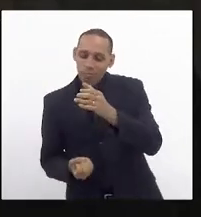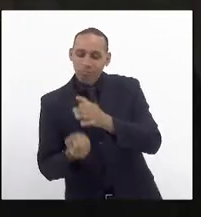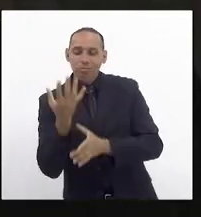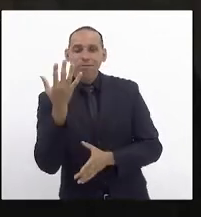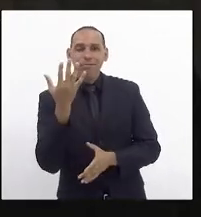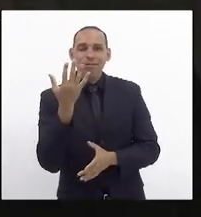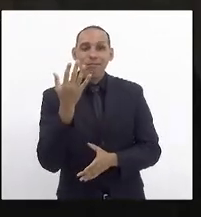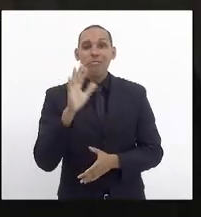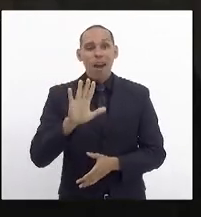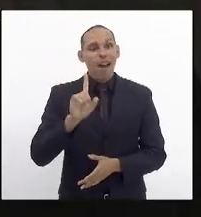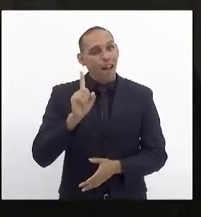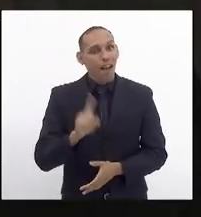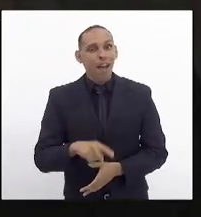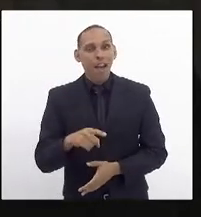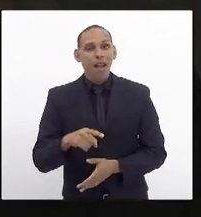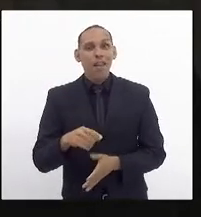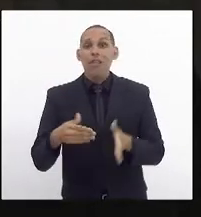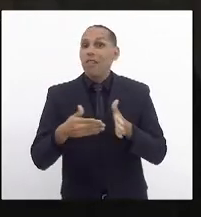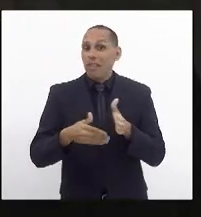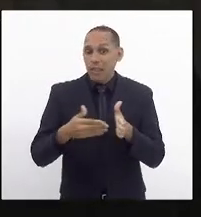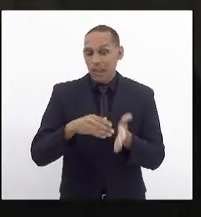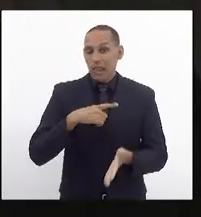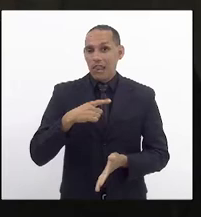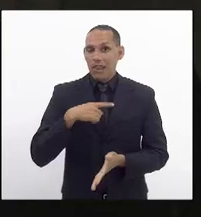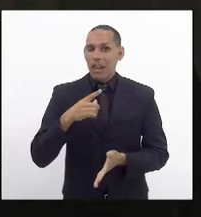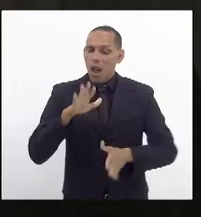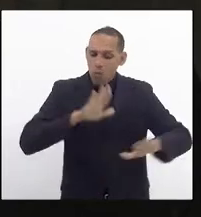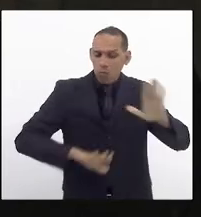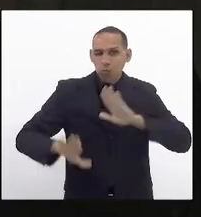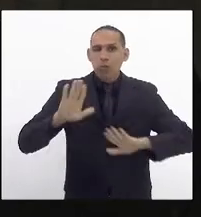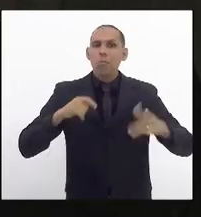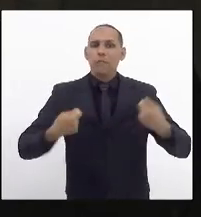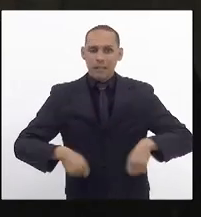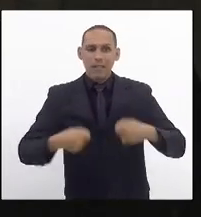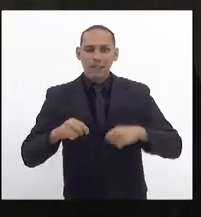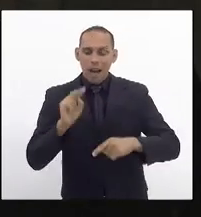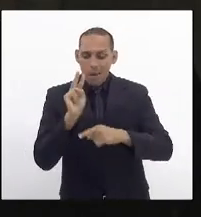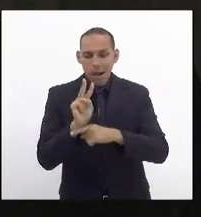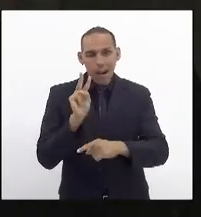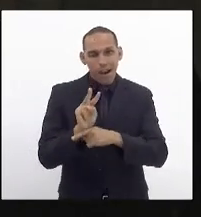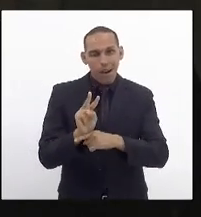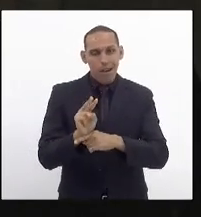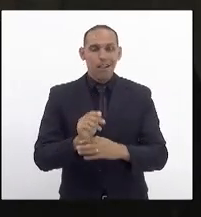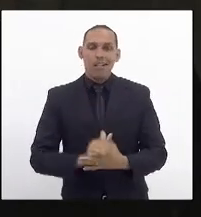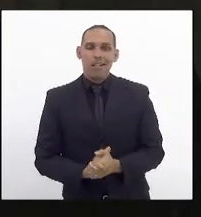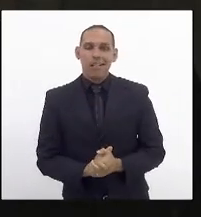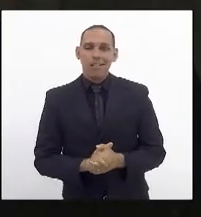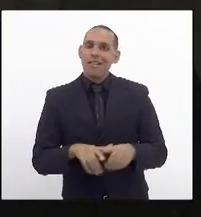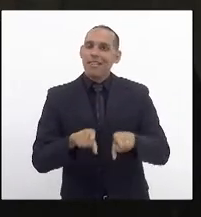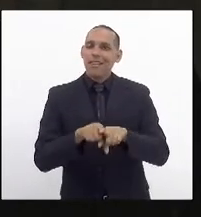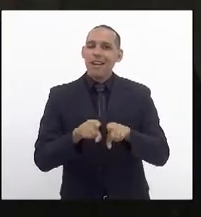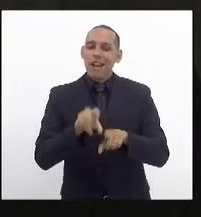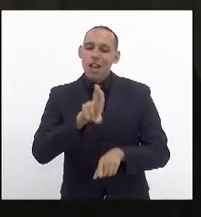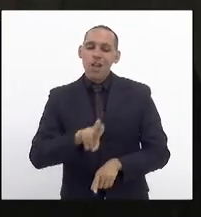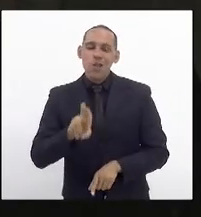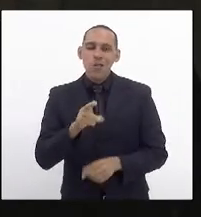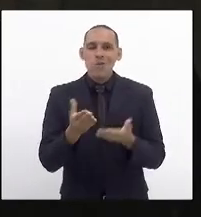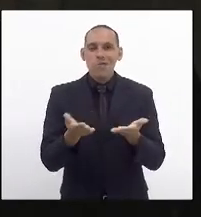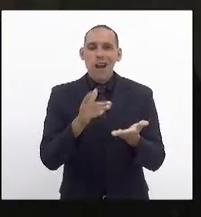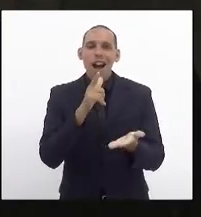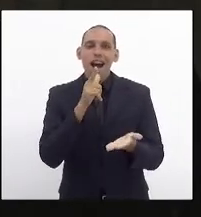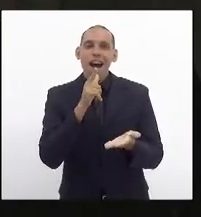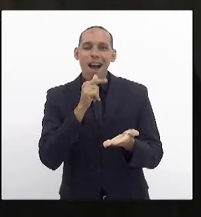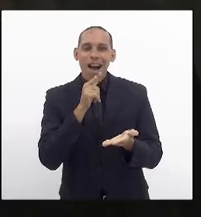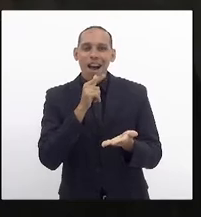mas é um bem finito vamos ter cuidado vamos preservar vamos usar né